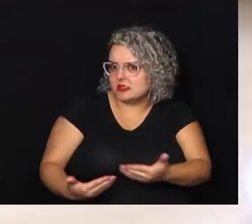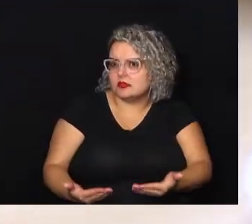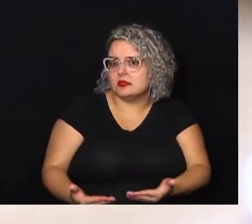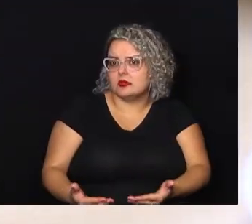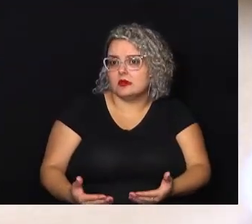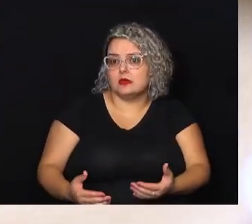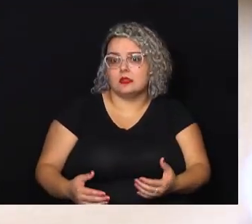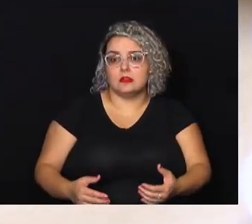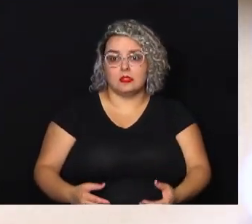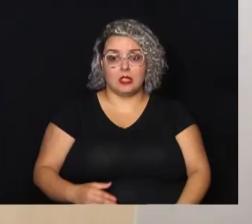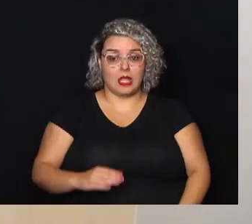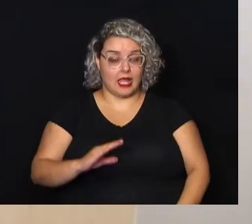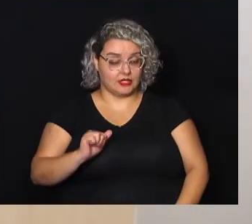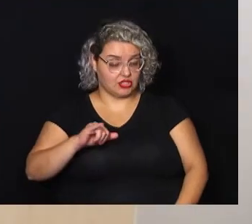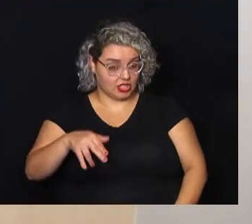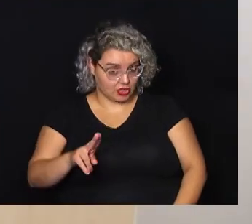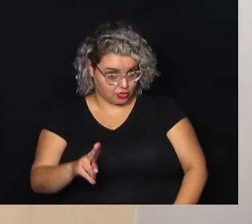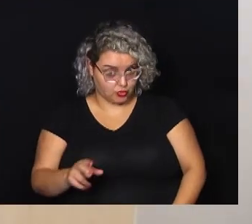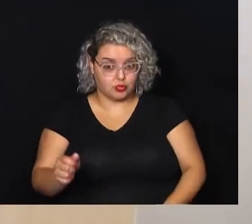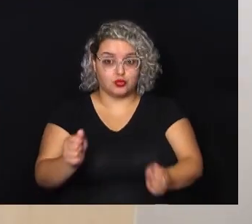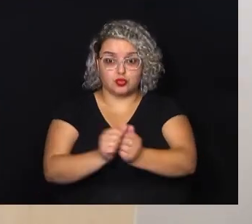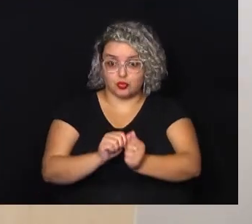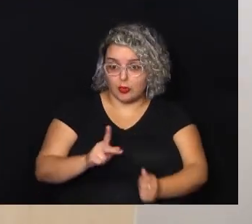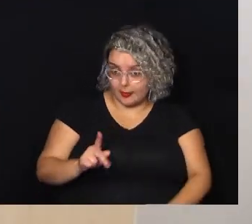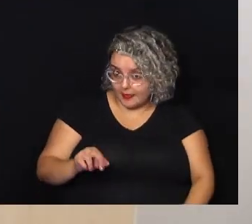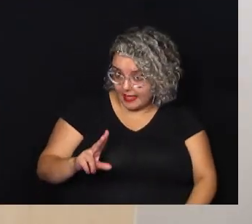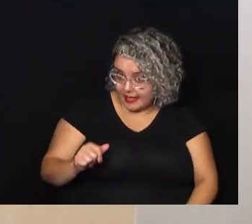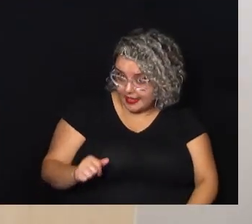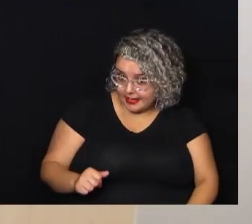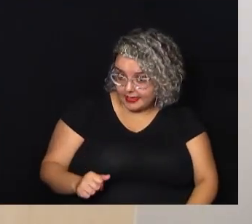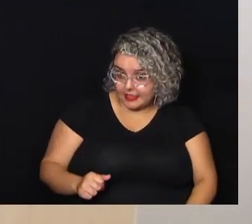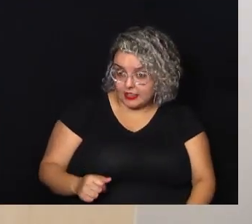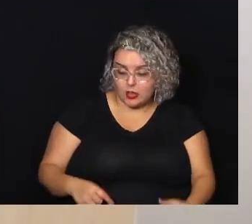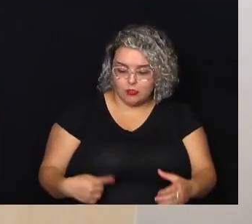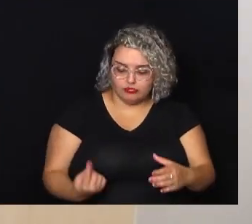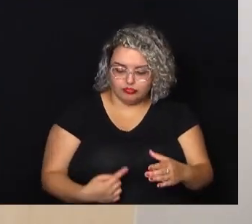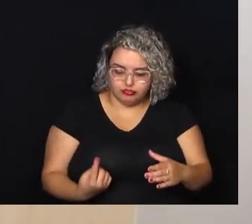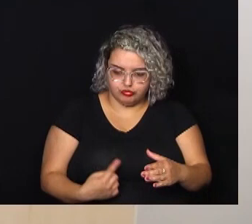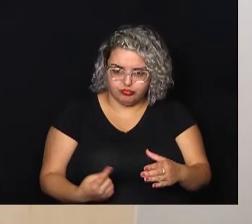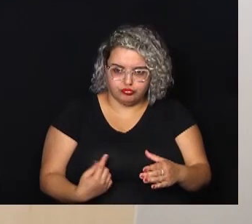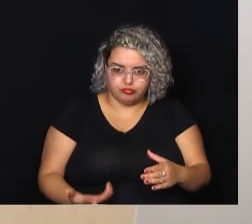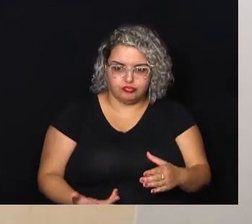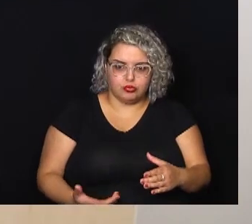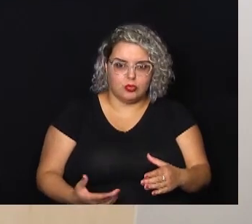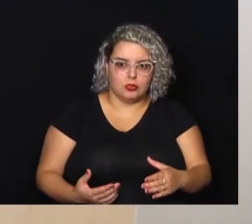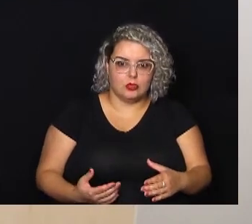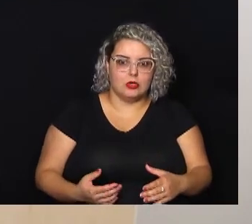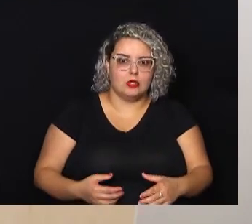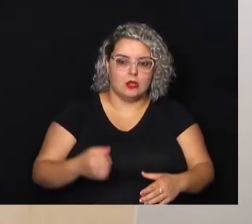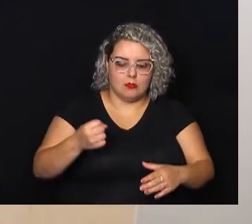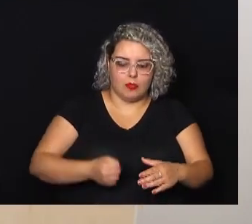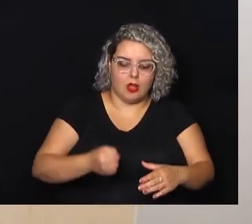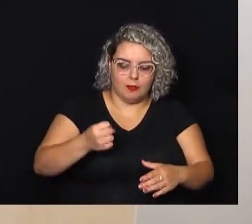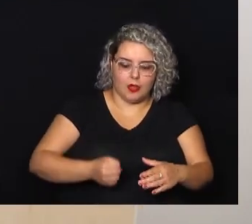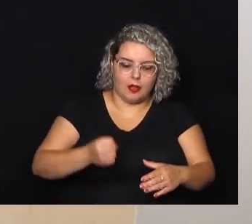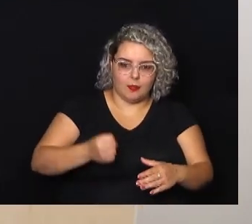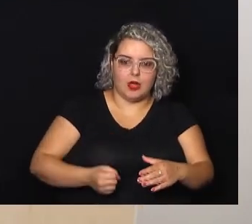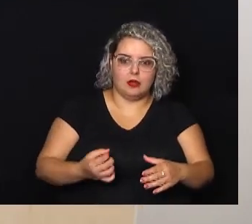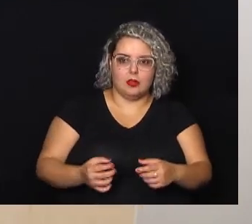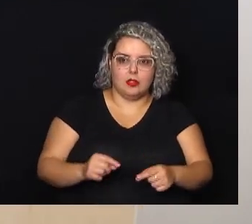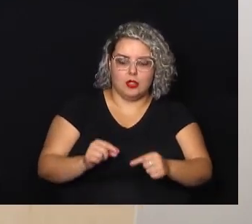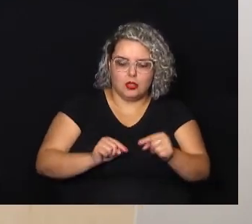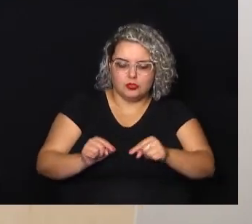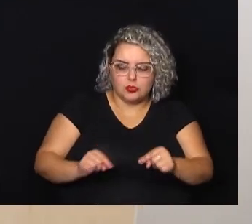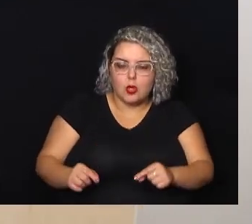você já fez nesse processo, Flávia? Eu misturei a castanha de caju com a castanha do Pará no processador, no mini processador, e